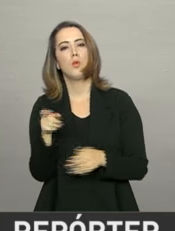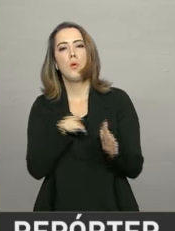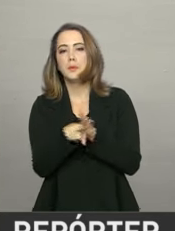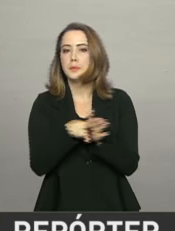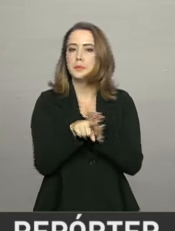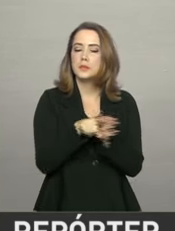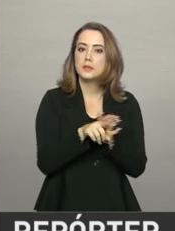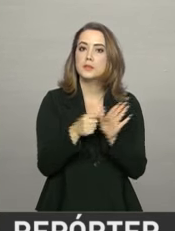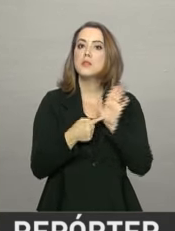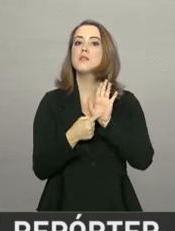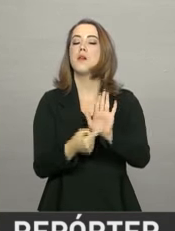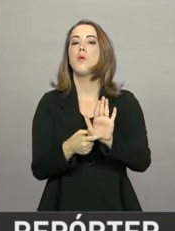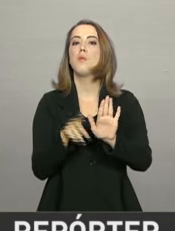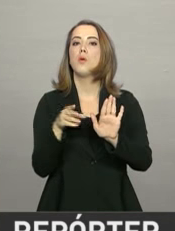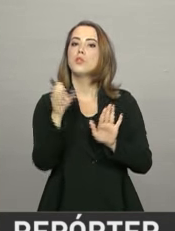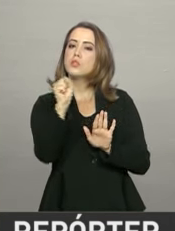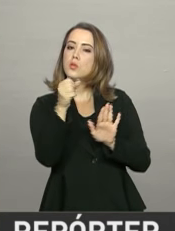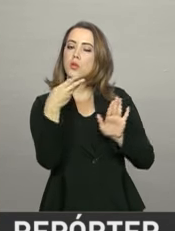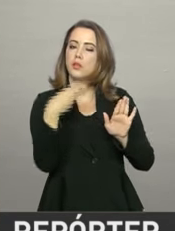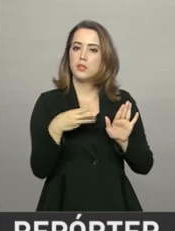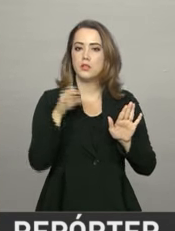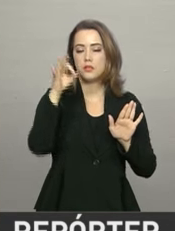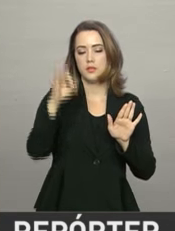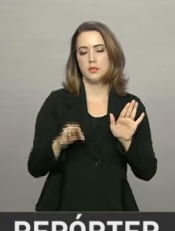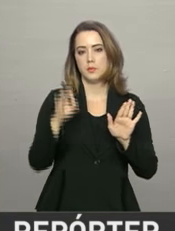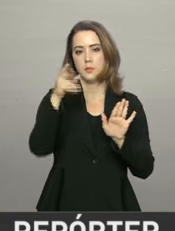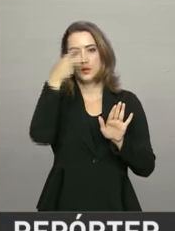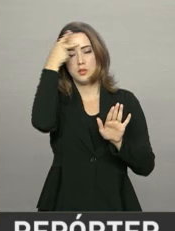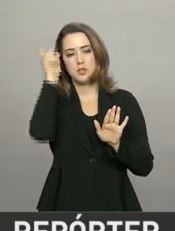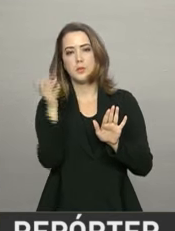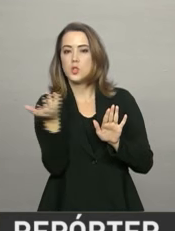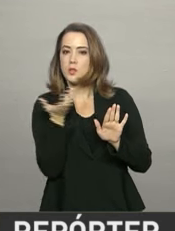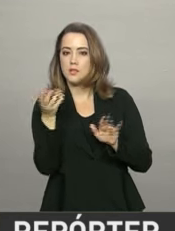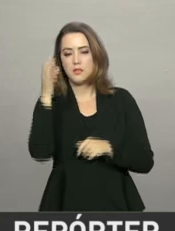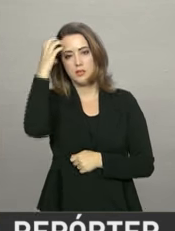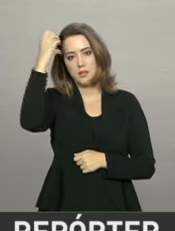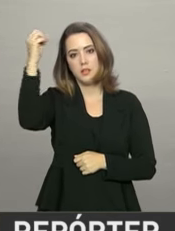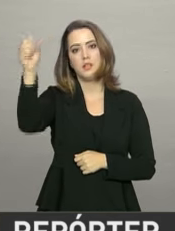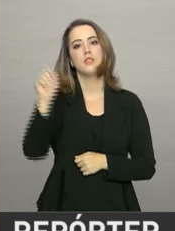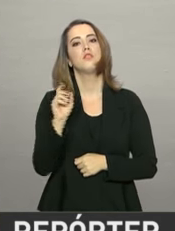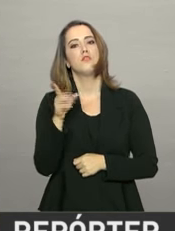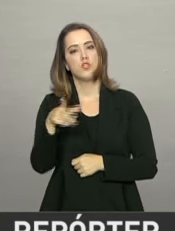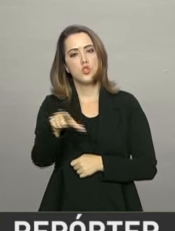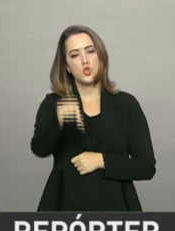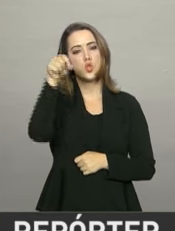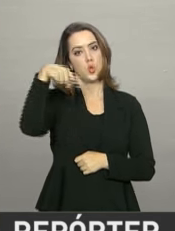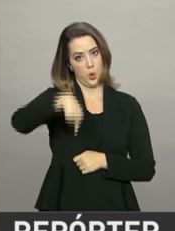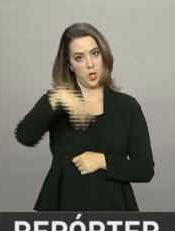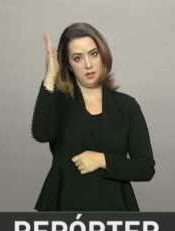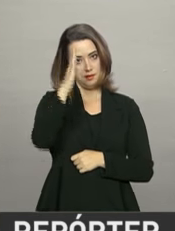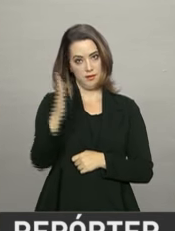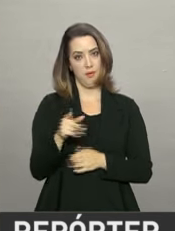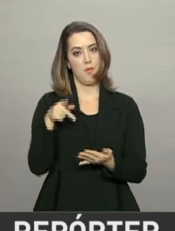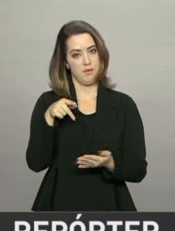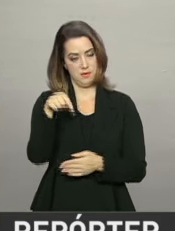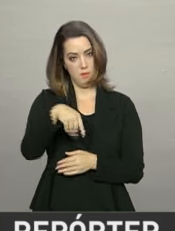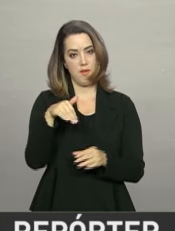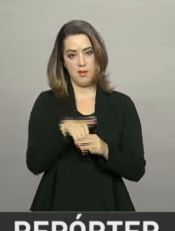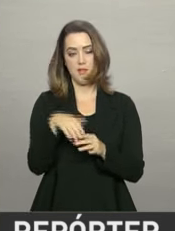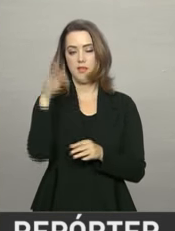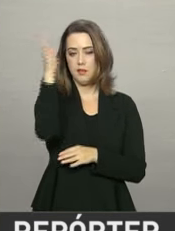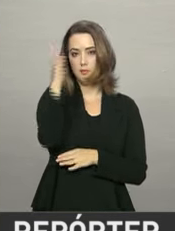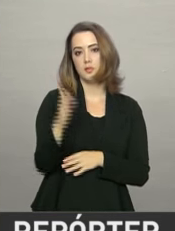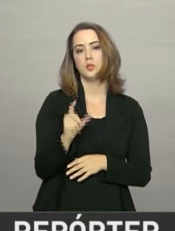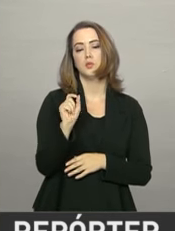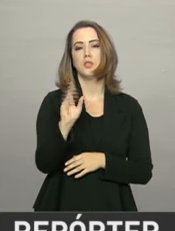83% das pessoas que pretendem viajar nos próximos 6 meses vão escolher o Brasil este é o maior percentual já